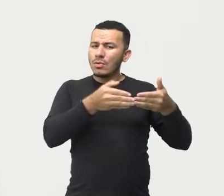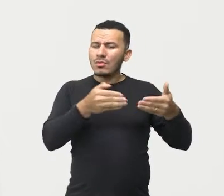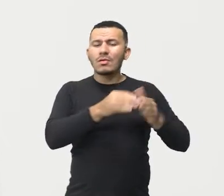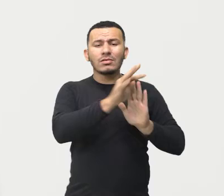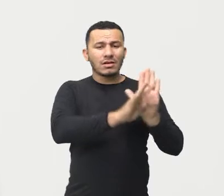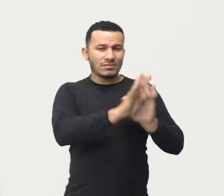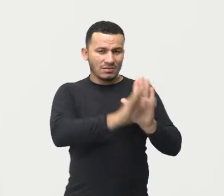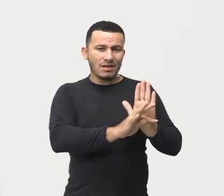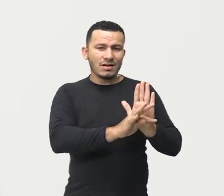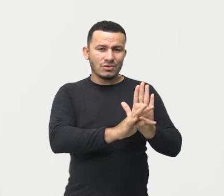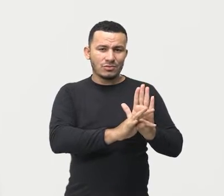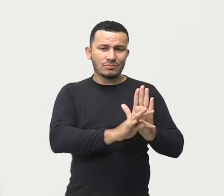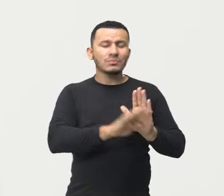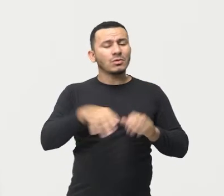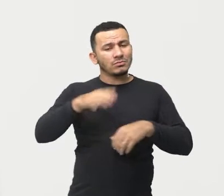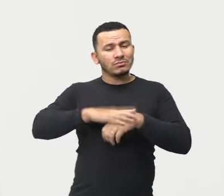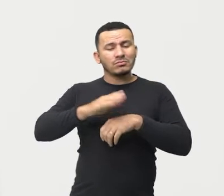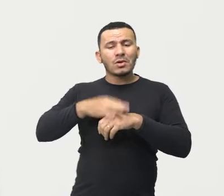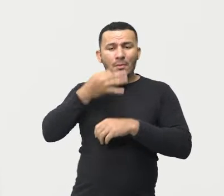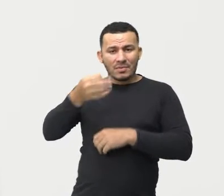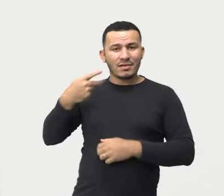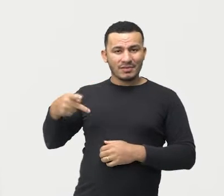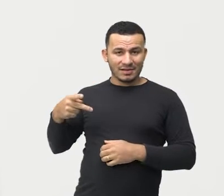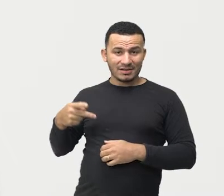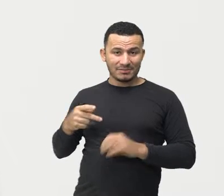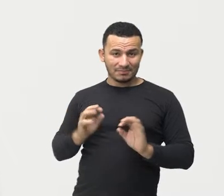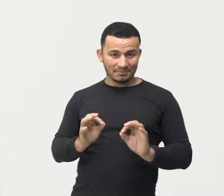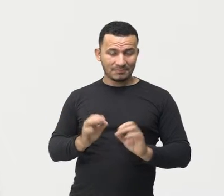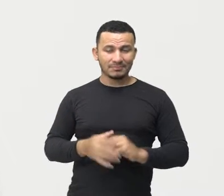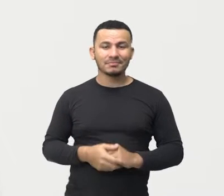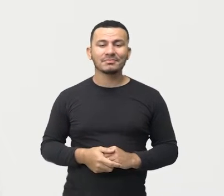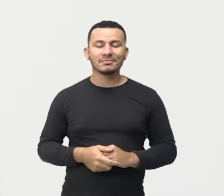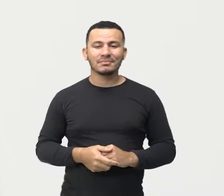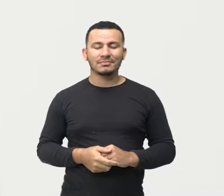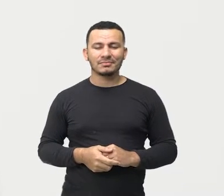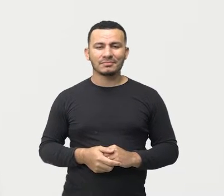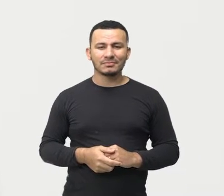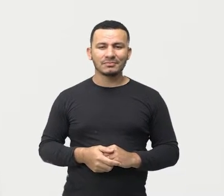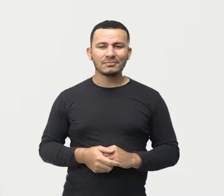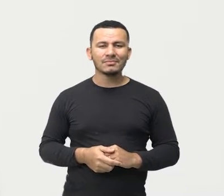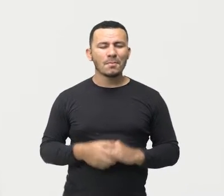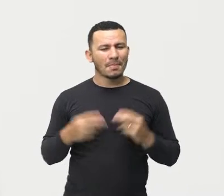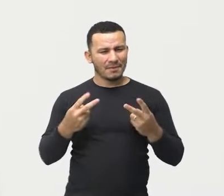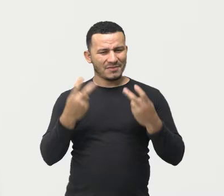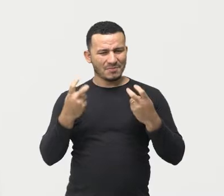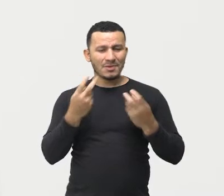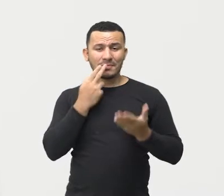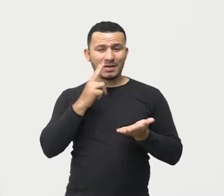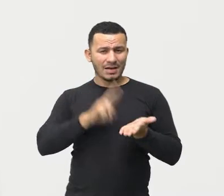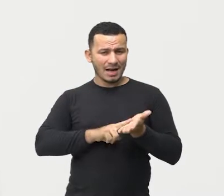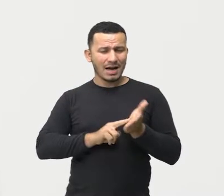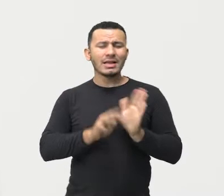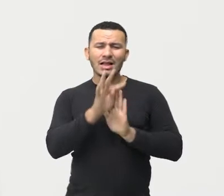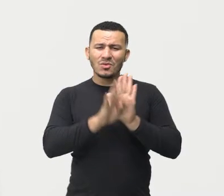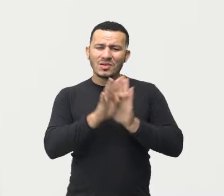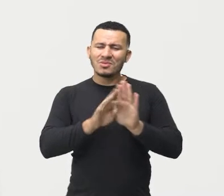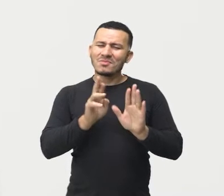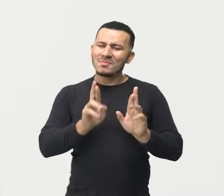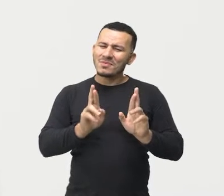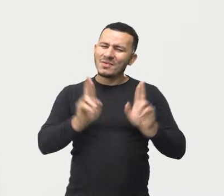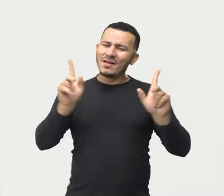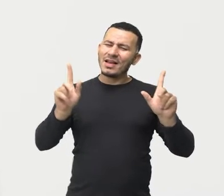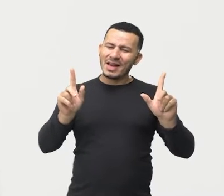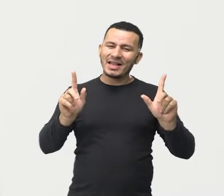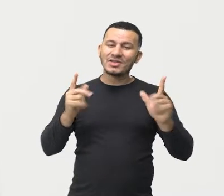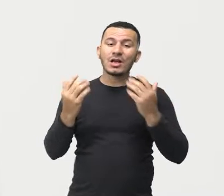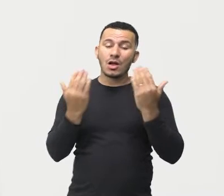concordar, ela está ali, então, dando a sua aprovação, certo? Notaram que esse é um texto que é um pouquinho